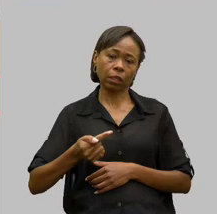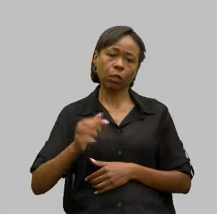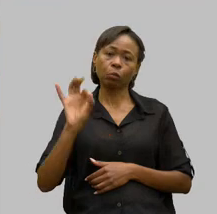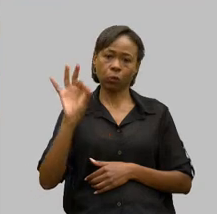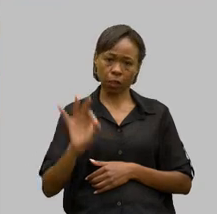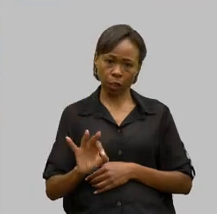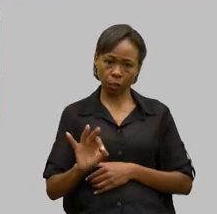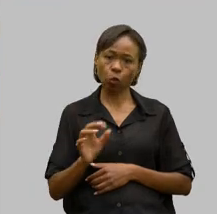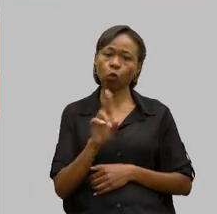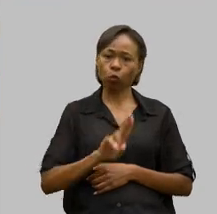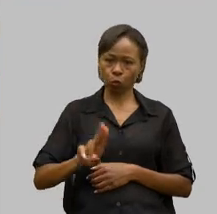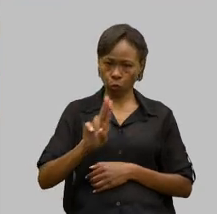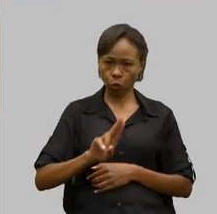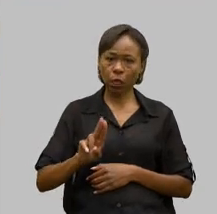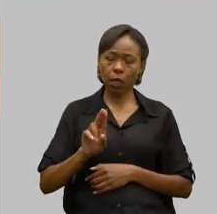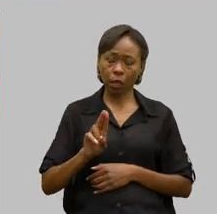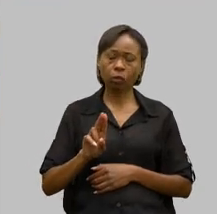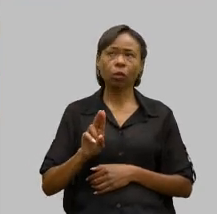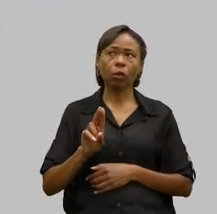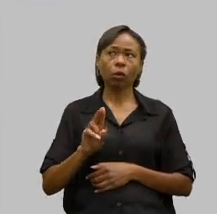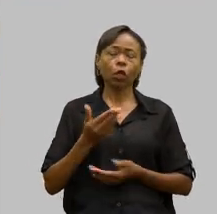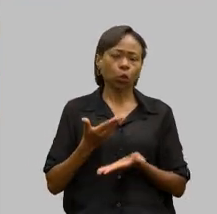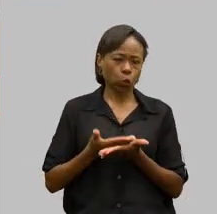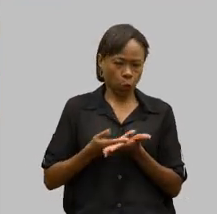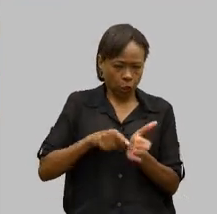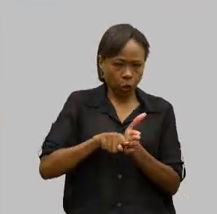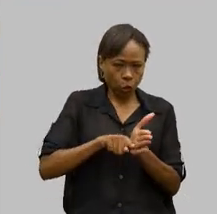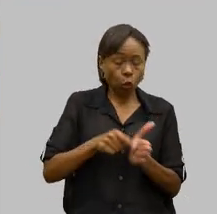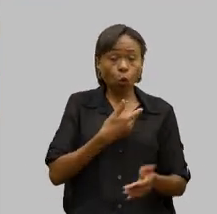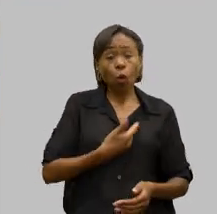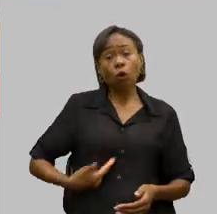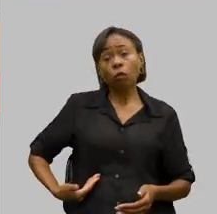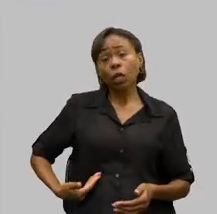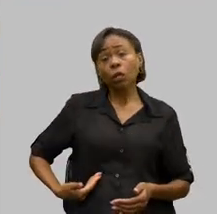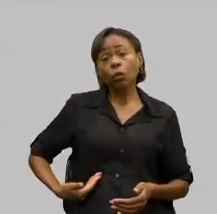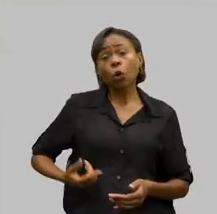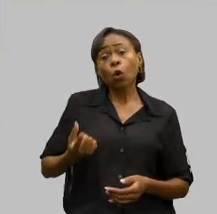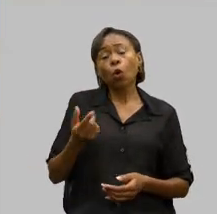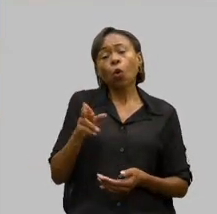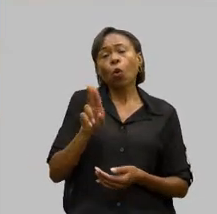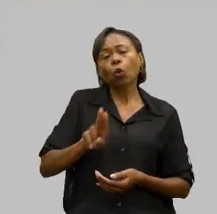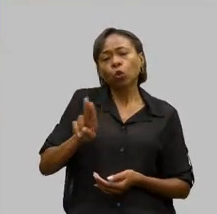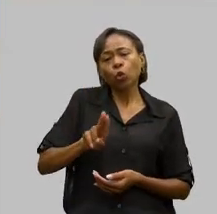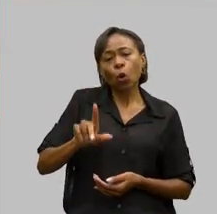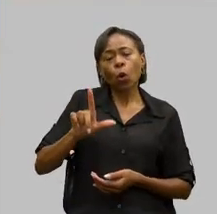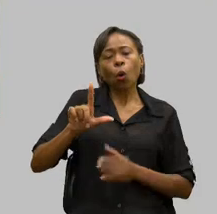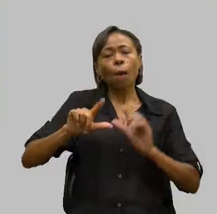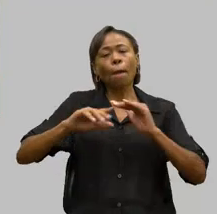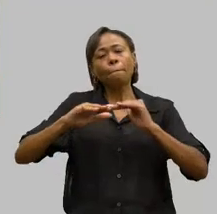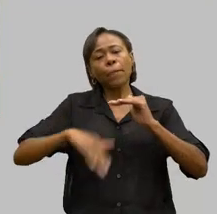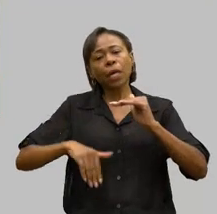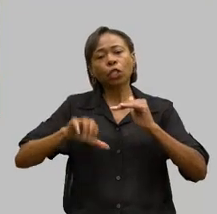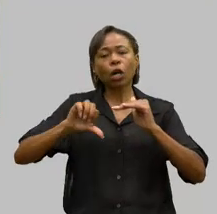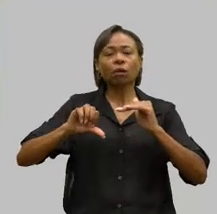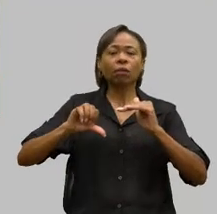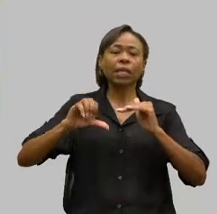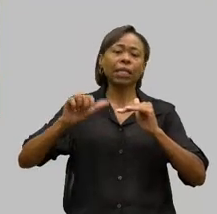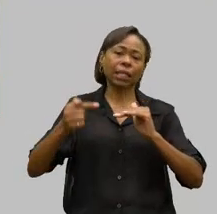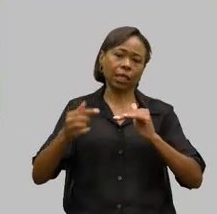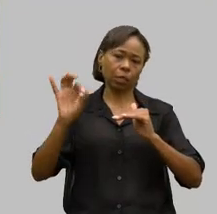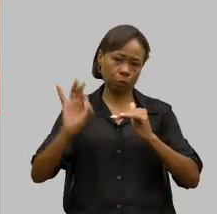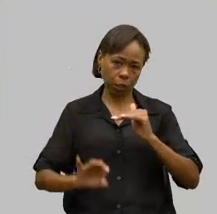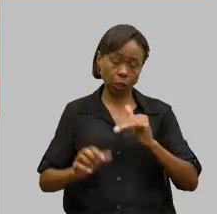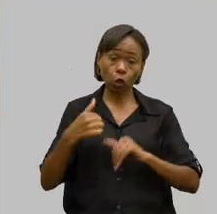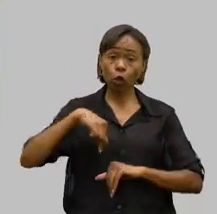A T acontece a partir do momento que o governo gastou menos de 70%. Nós gastamos 97% do Fundeb